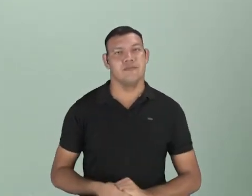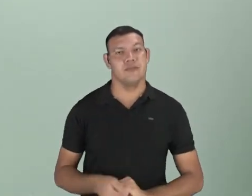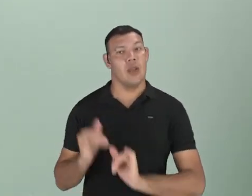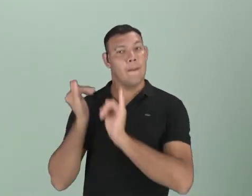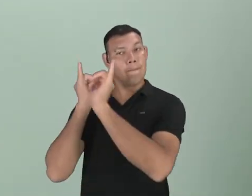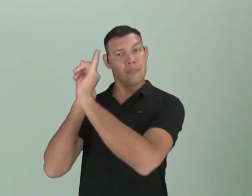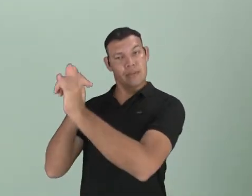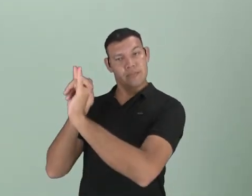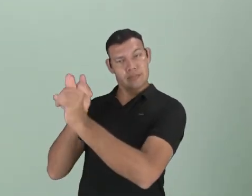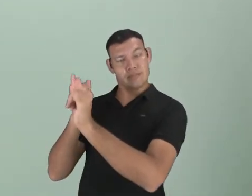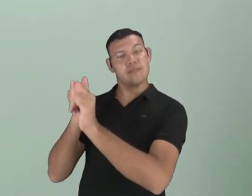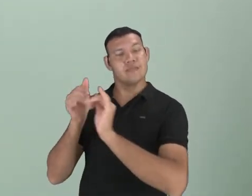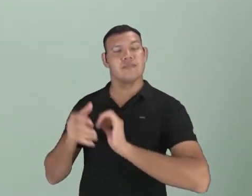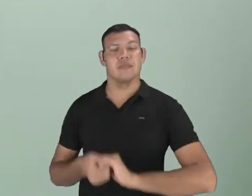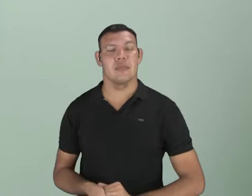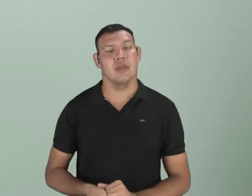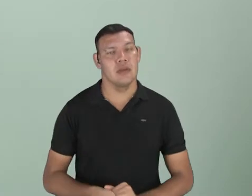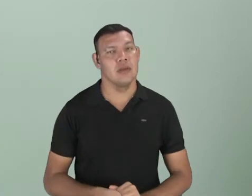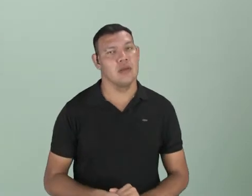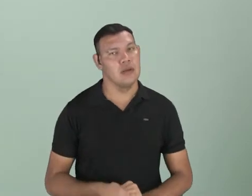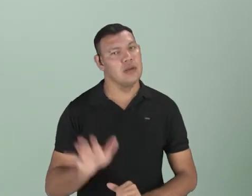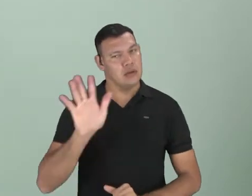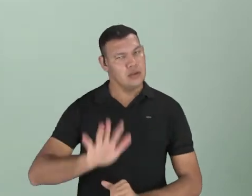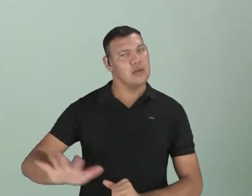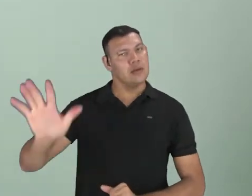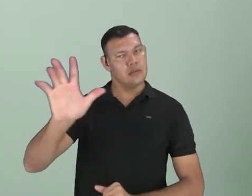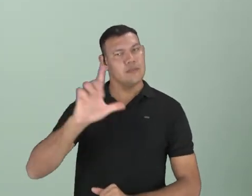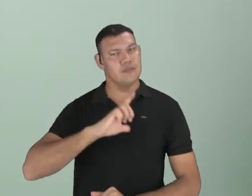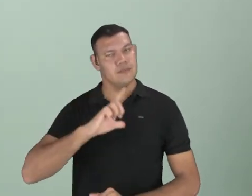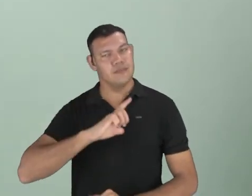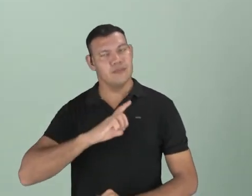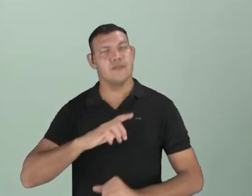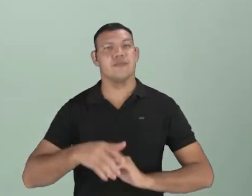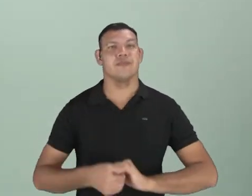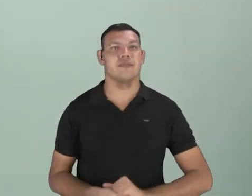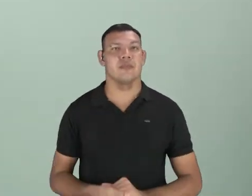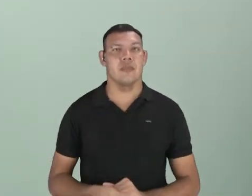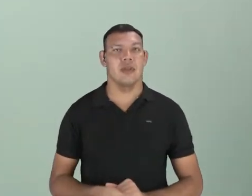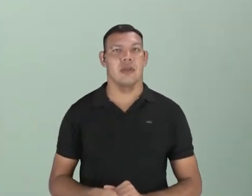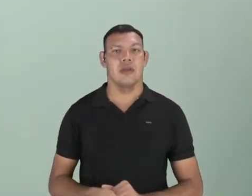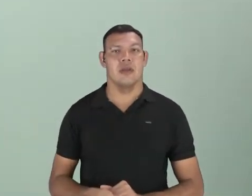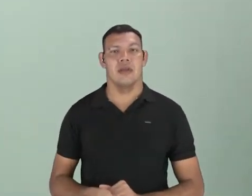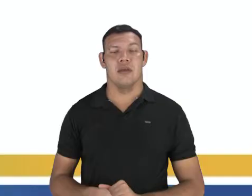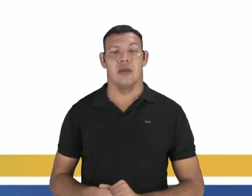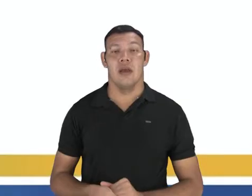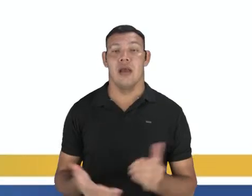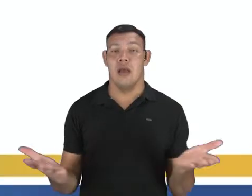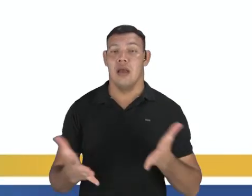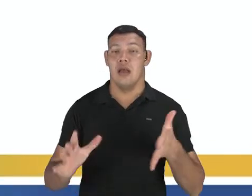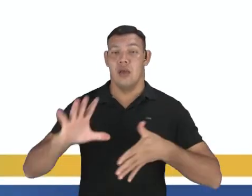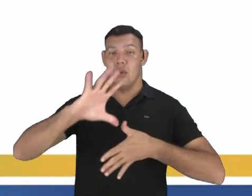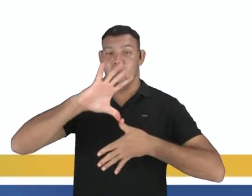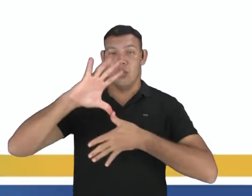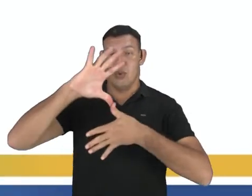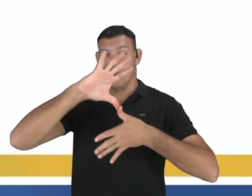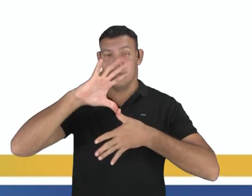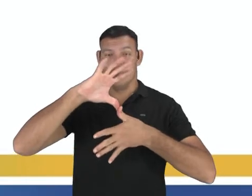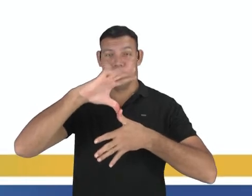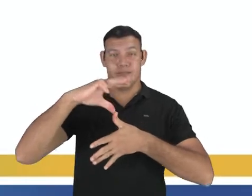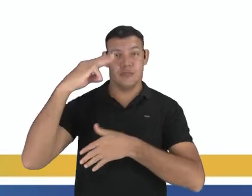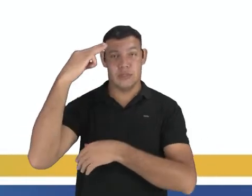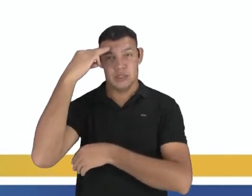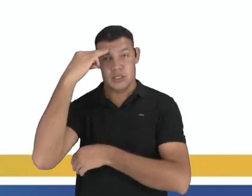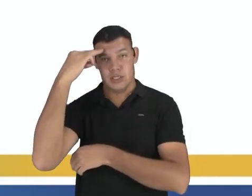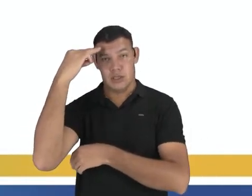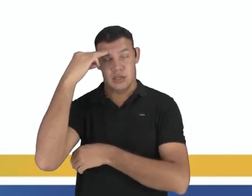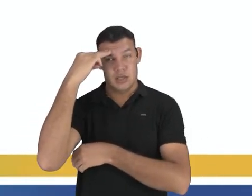haver desfechos ou não, ok? E aí, é só um mapa mental para vocês visualizarem o que a gente